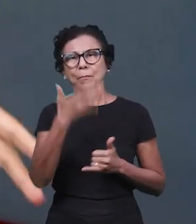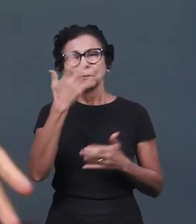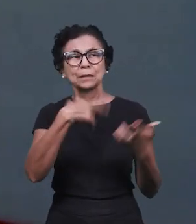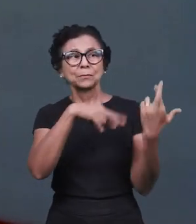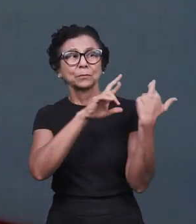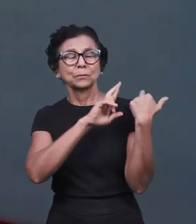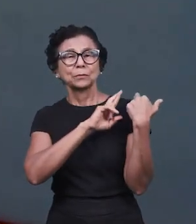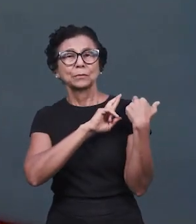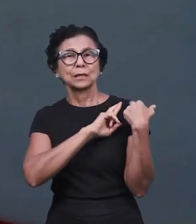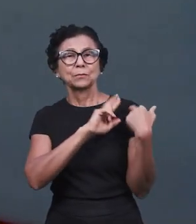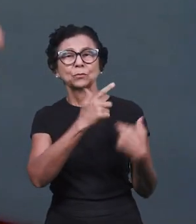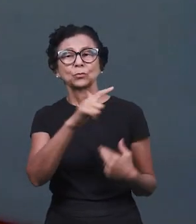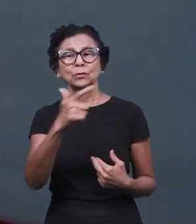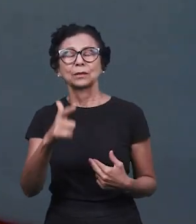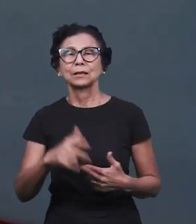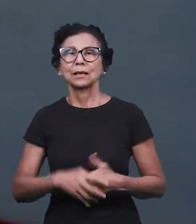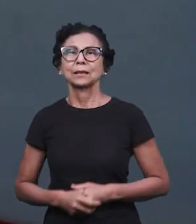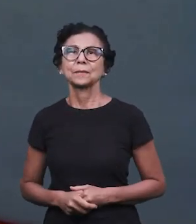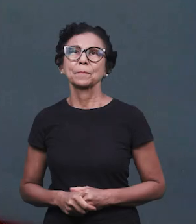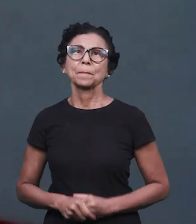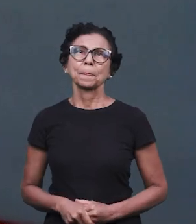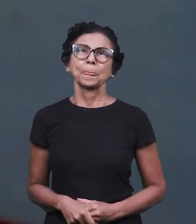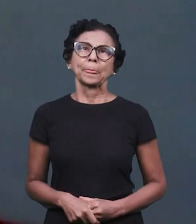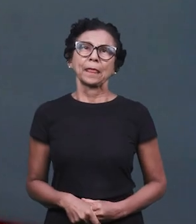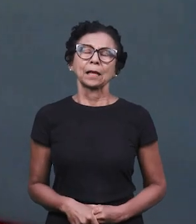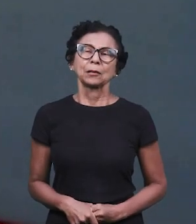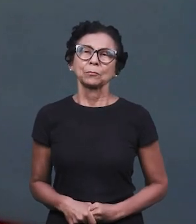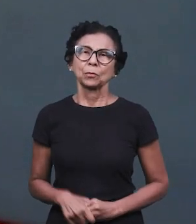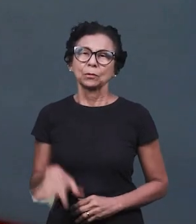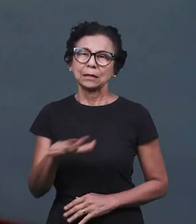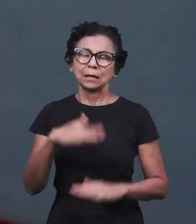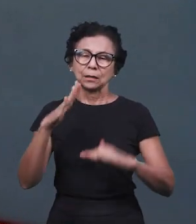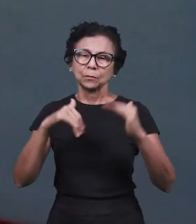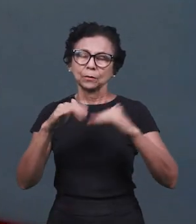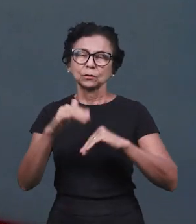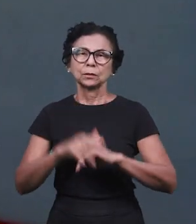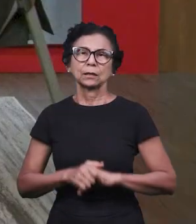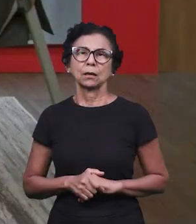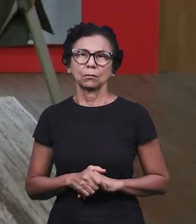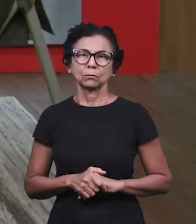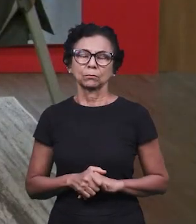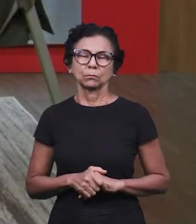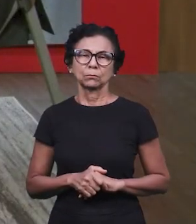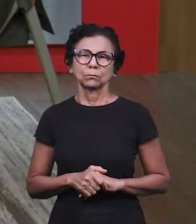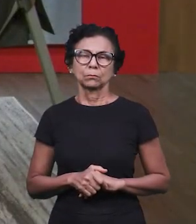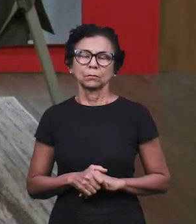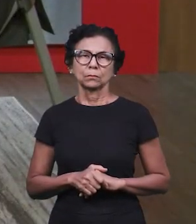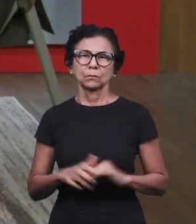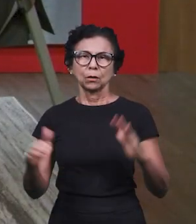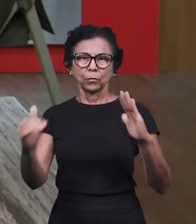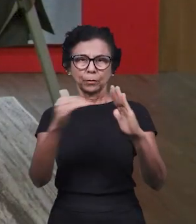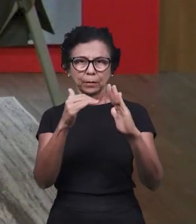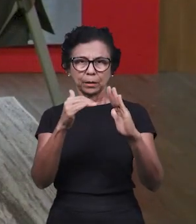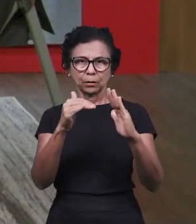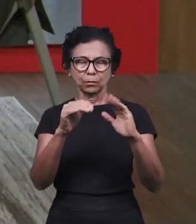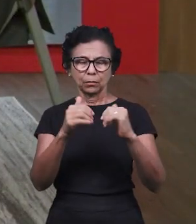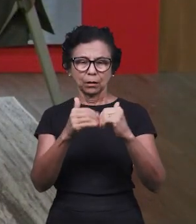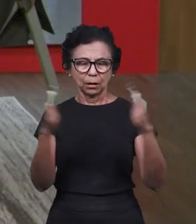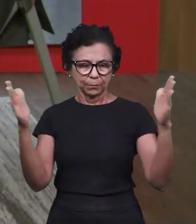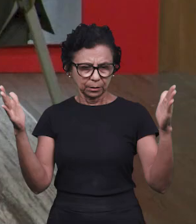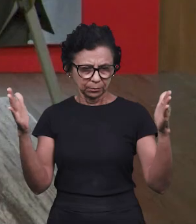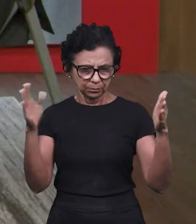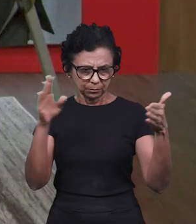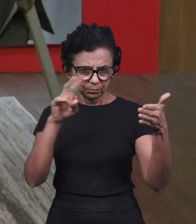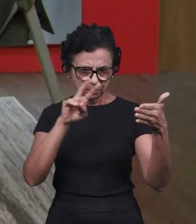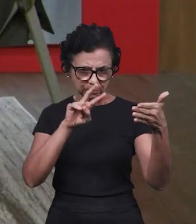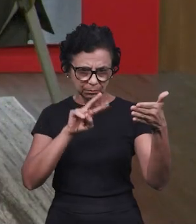conseguem sentar para responder um e-mail, por exemplo, na vida profissional. Que coisa, né? Então é bastante complexo, é